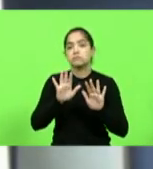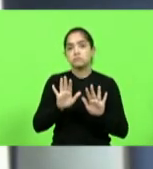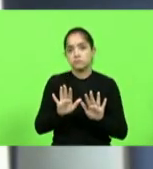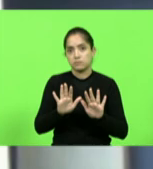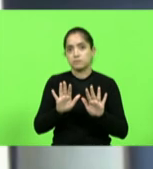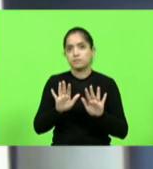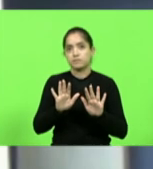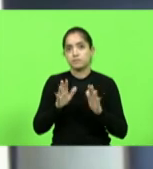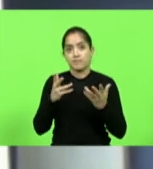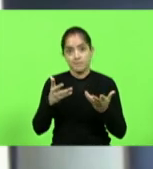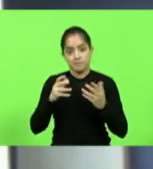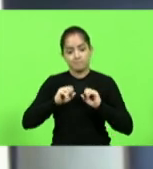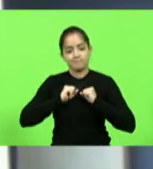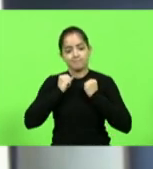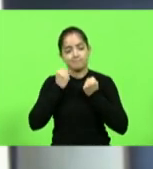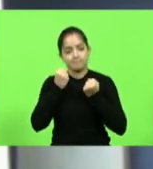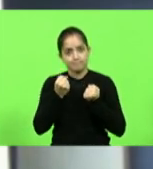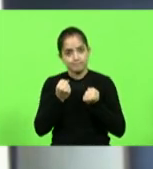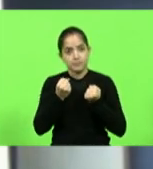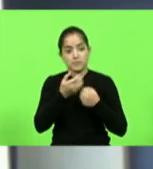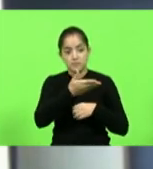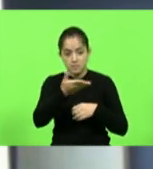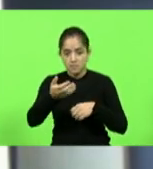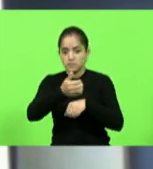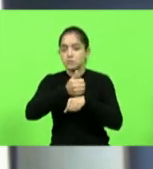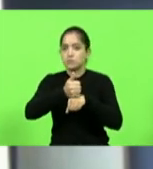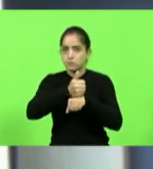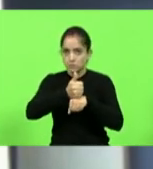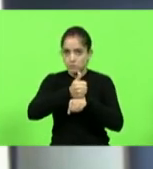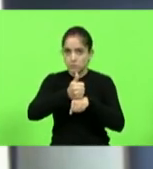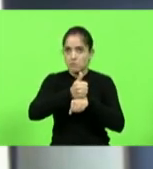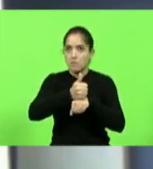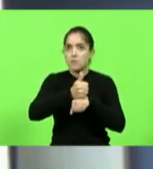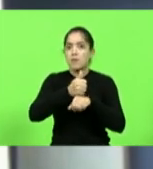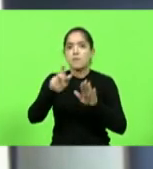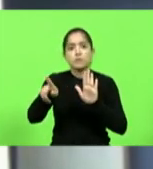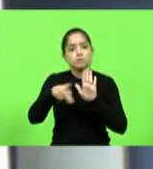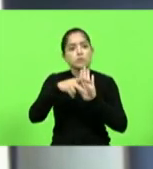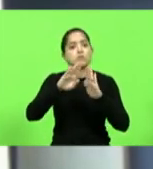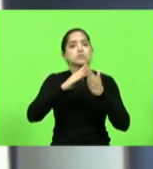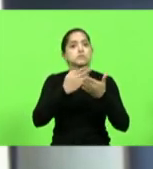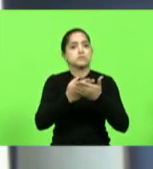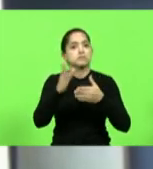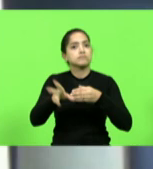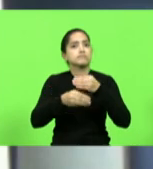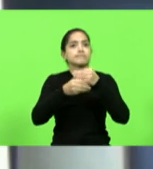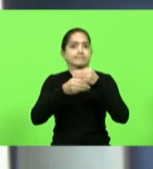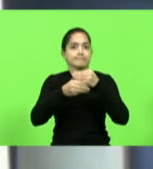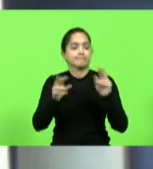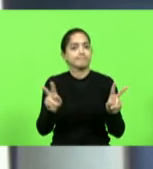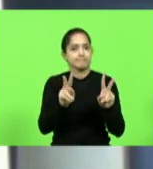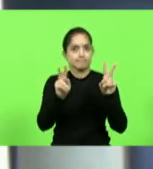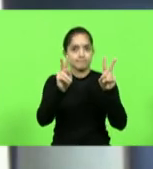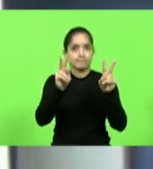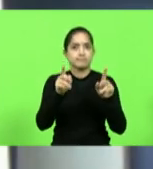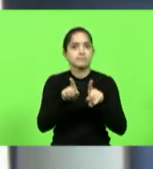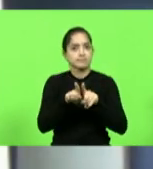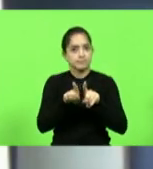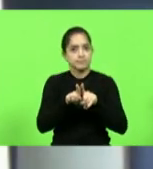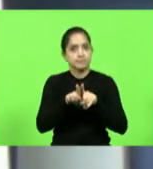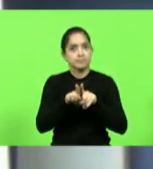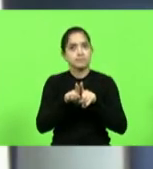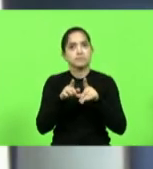essa é a nossa defesa, que esses profissionais possam vir somar, mas venham somar com valorização. E